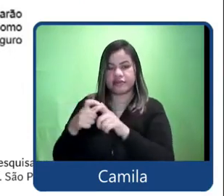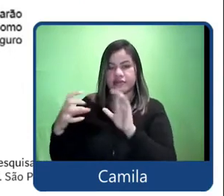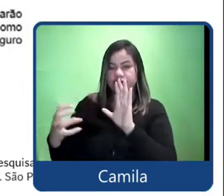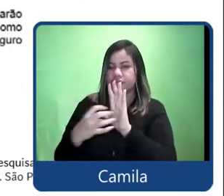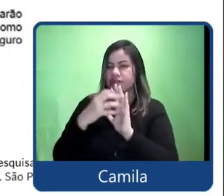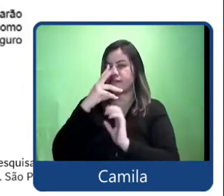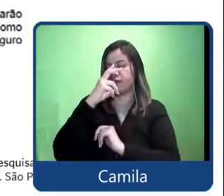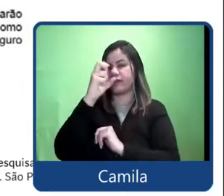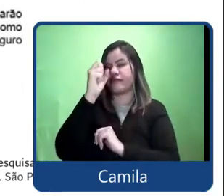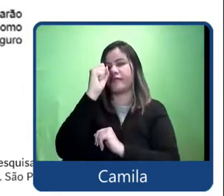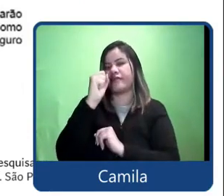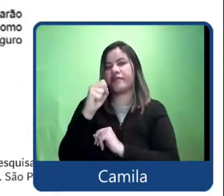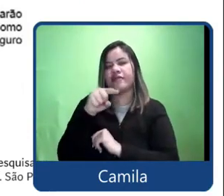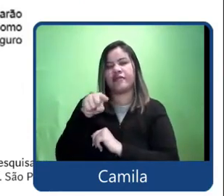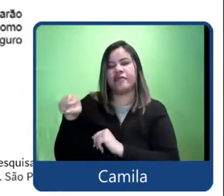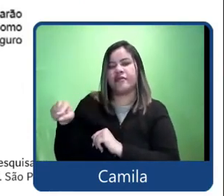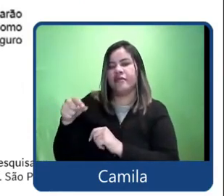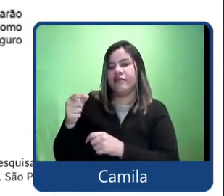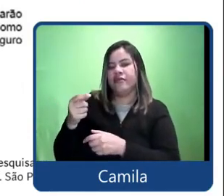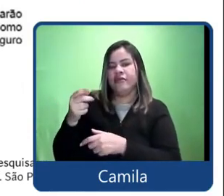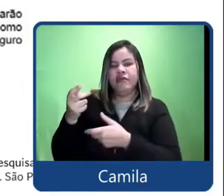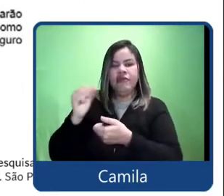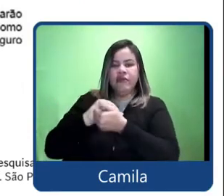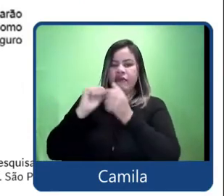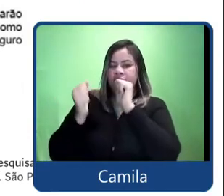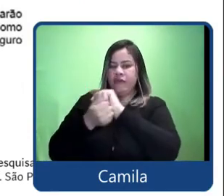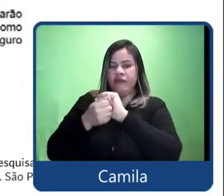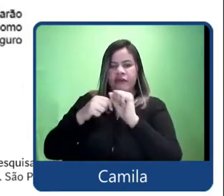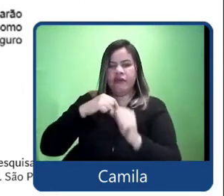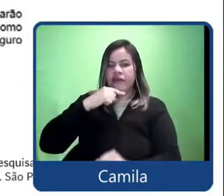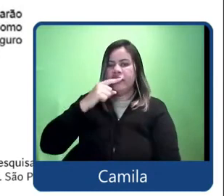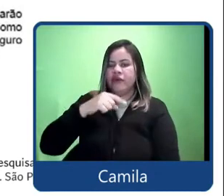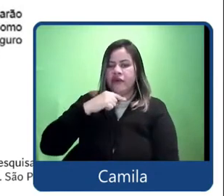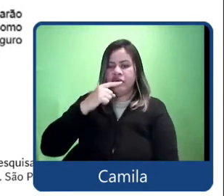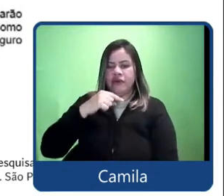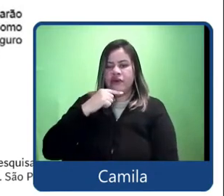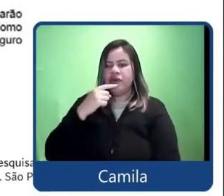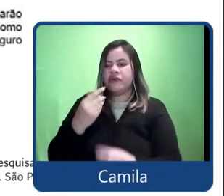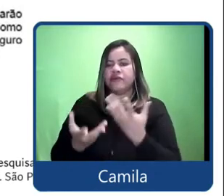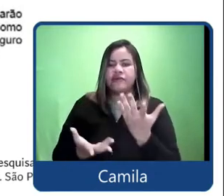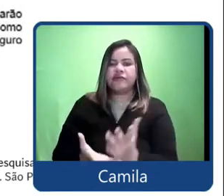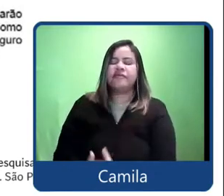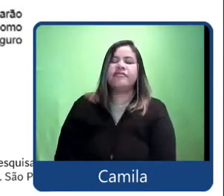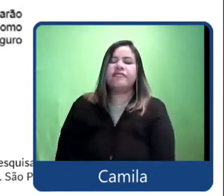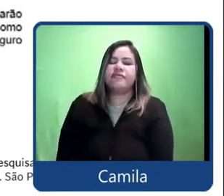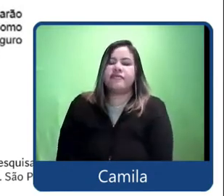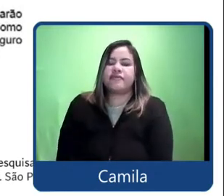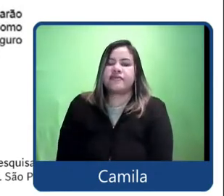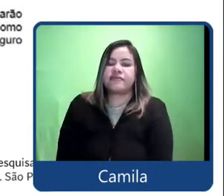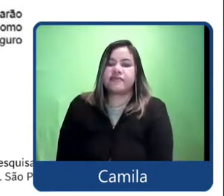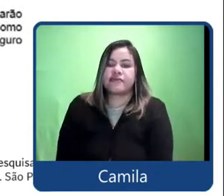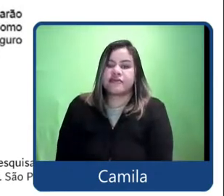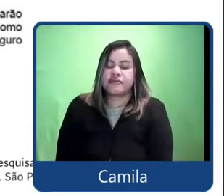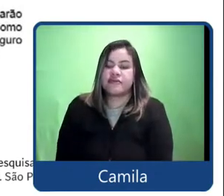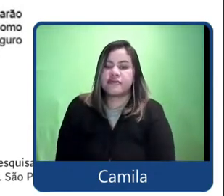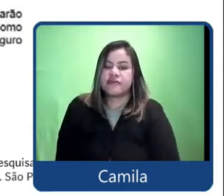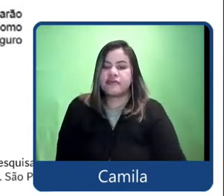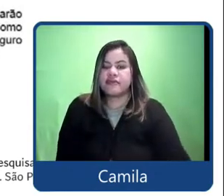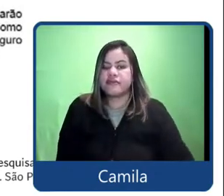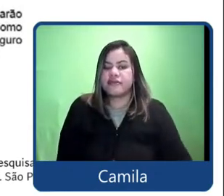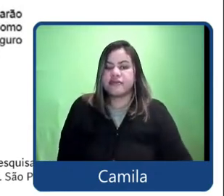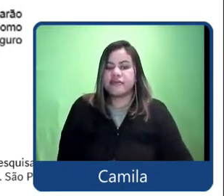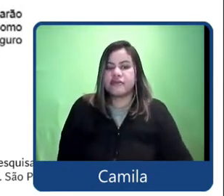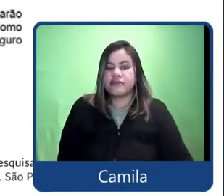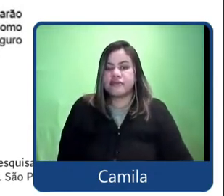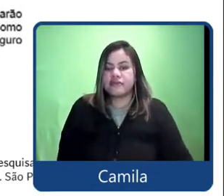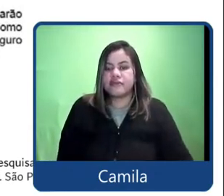que muitas vezes não vão ter condições de se adaptar, e eu vou falar um pouquinho mais sobre a adaptação daqui a pouco, a